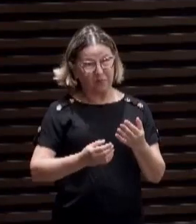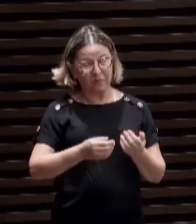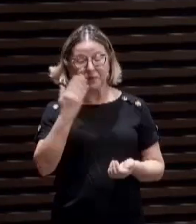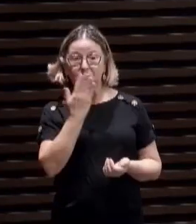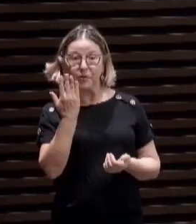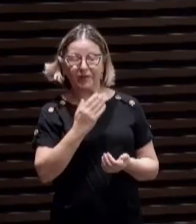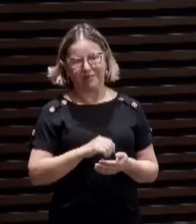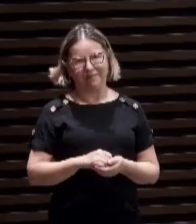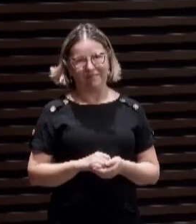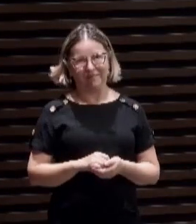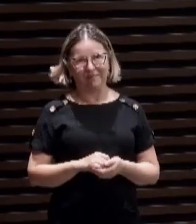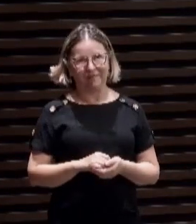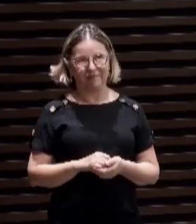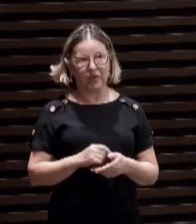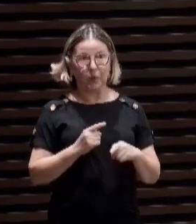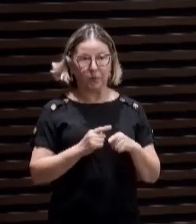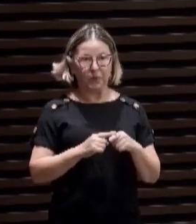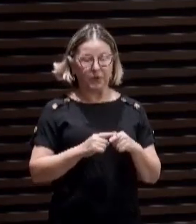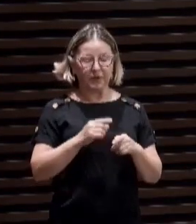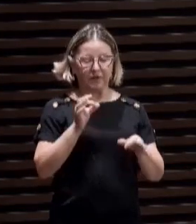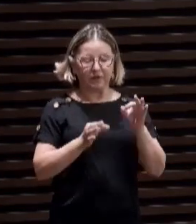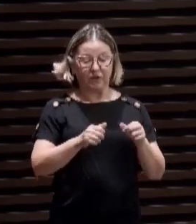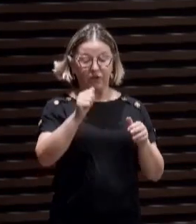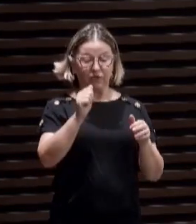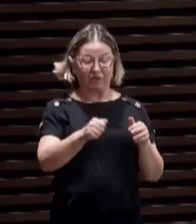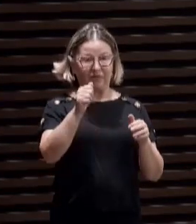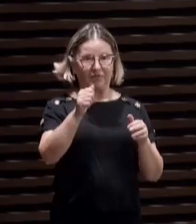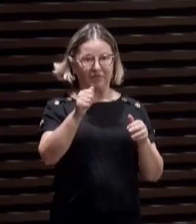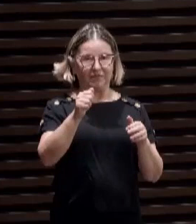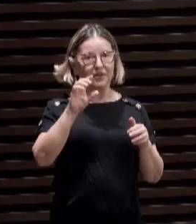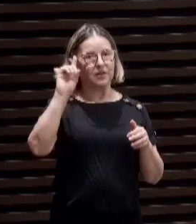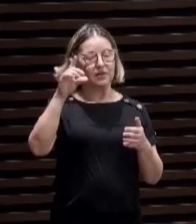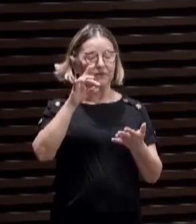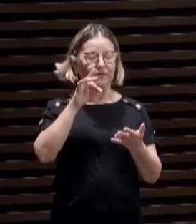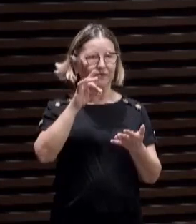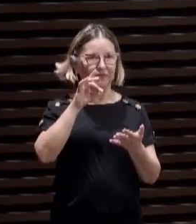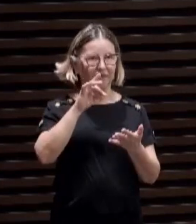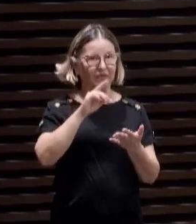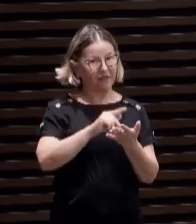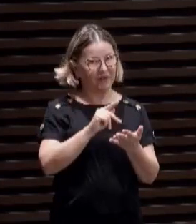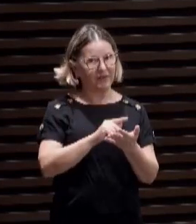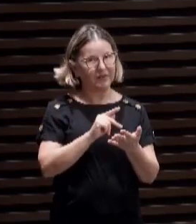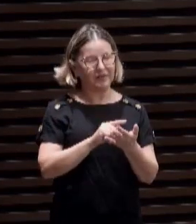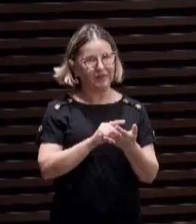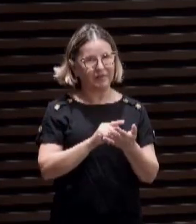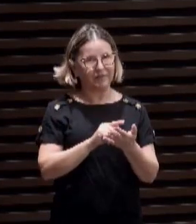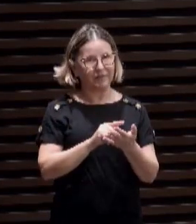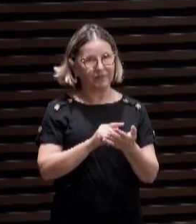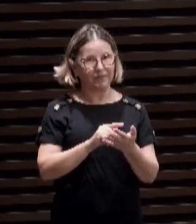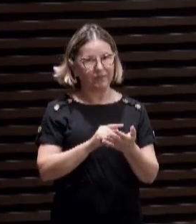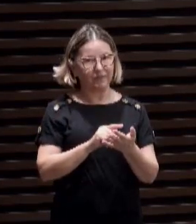Porque o juízo de Deus é certo, o tribunal de Cristo é certo, e todos nós passaremos pelo tribunal de